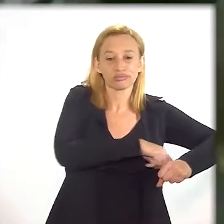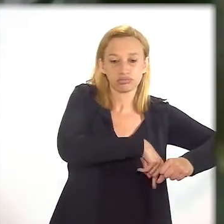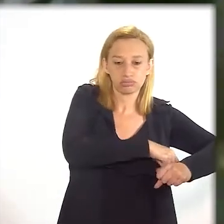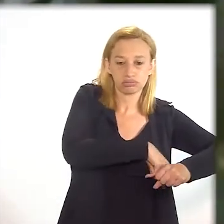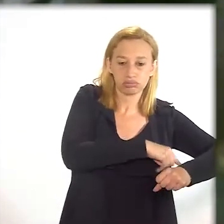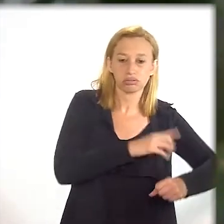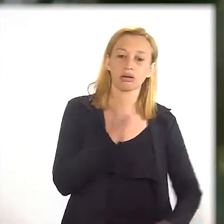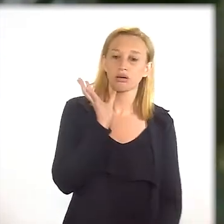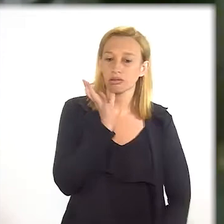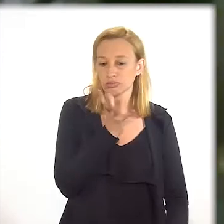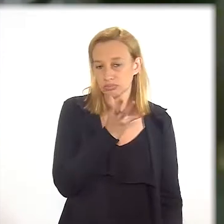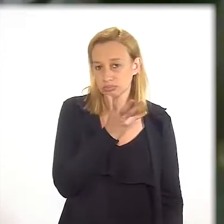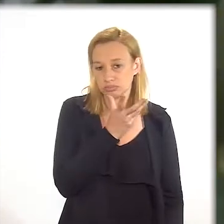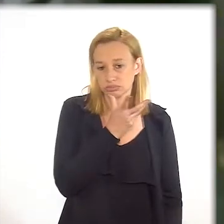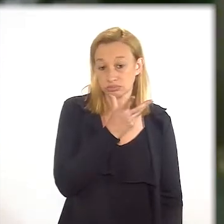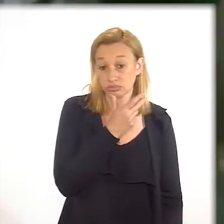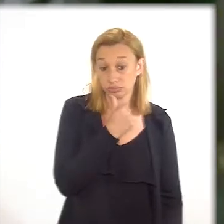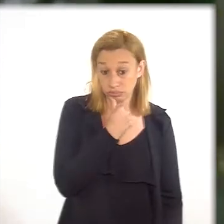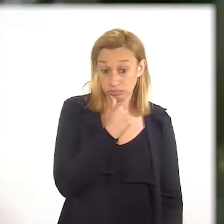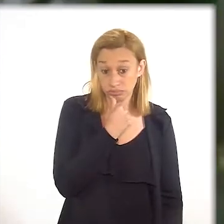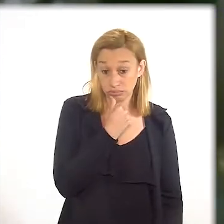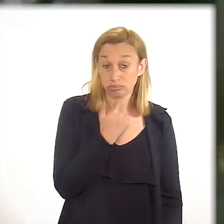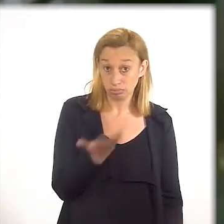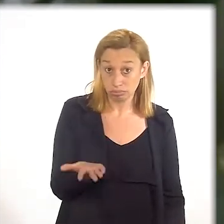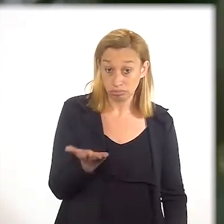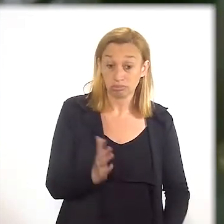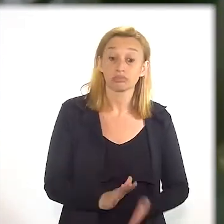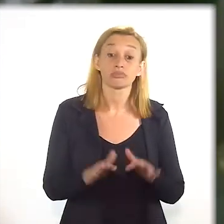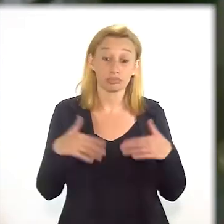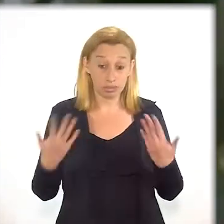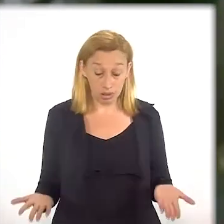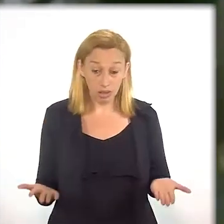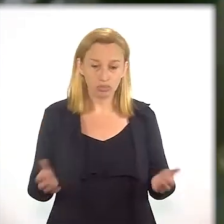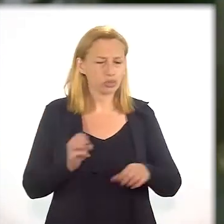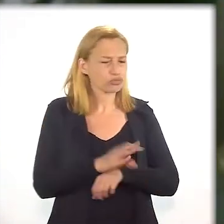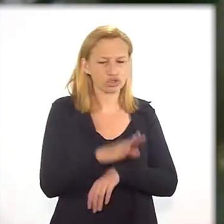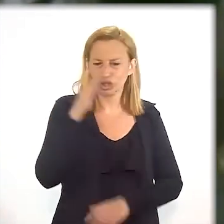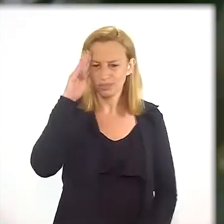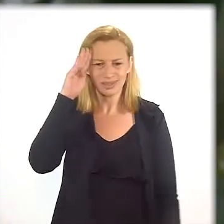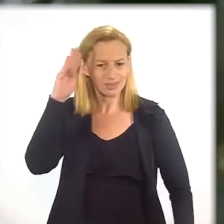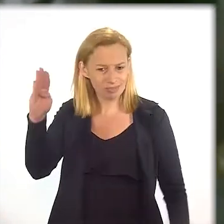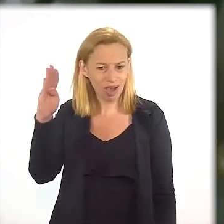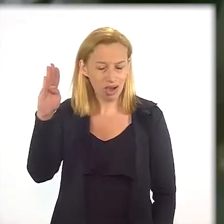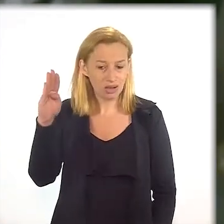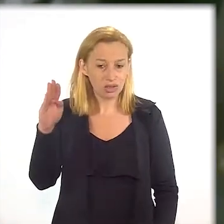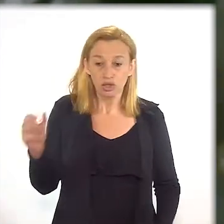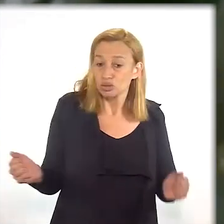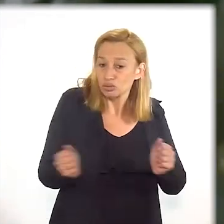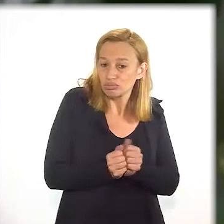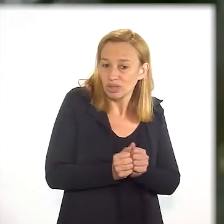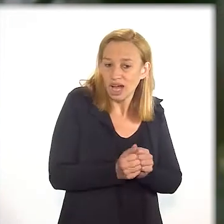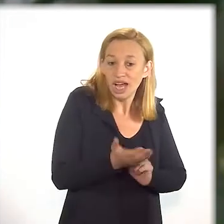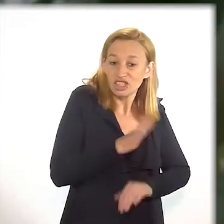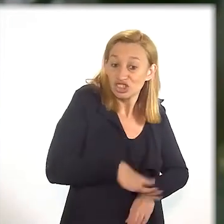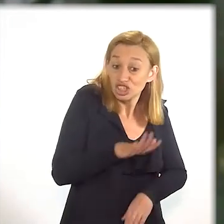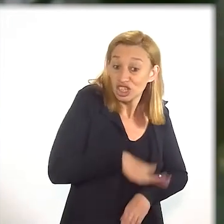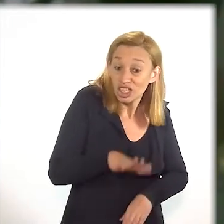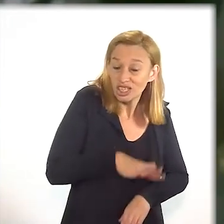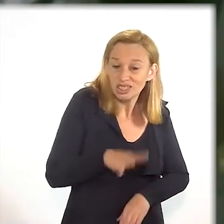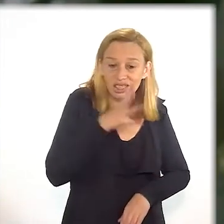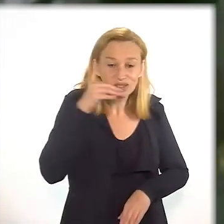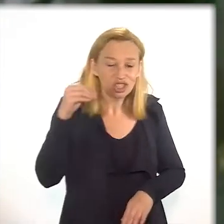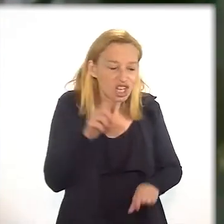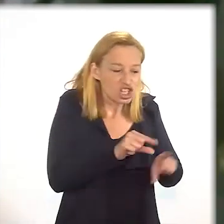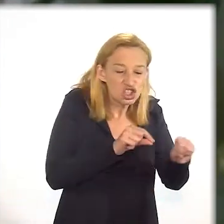cozinhar demanda tempo, demanda uma organização. Então, uma dica principal é envolver as crianças e os adolescentes